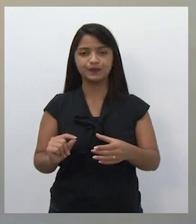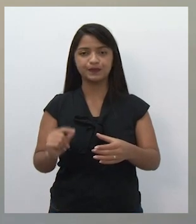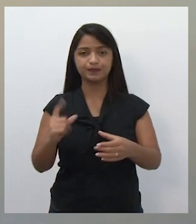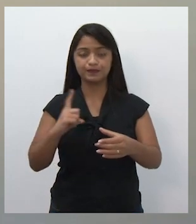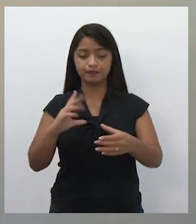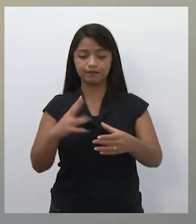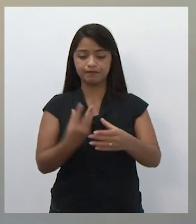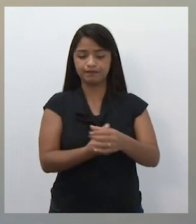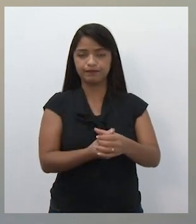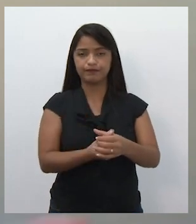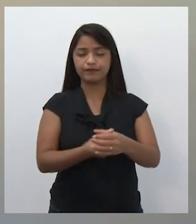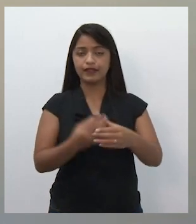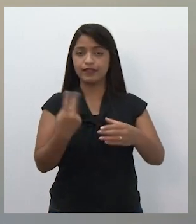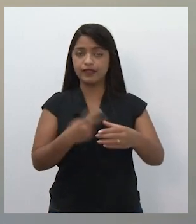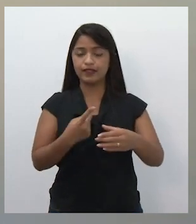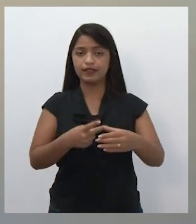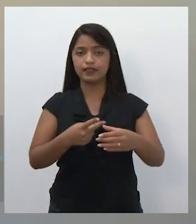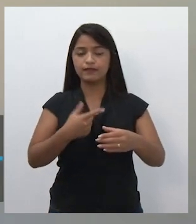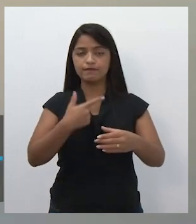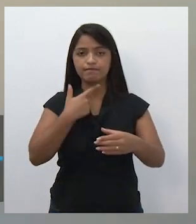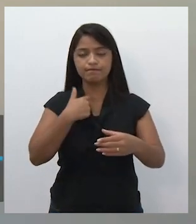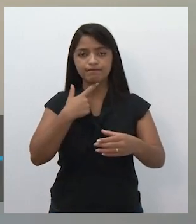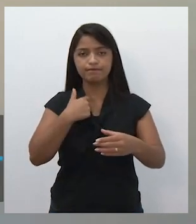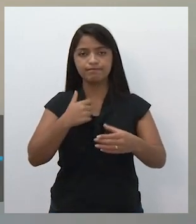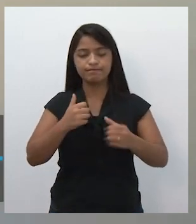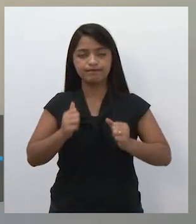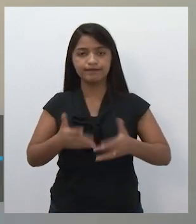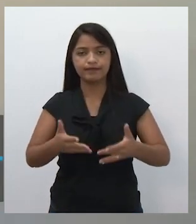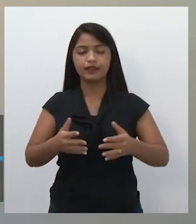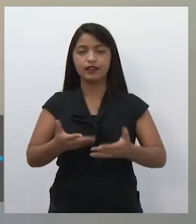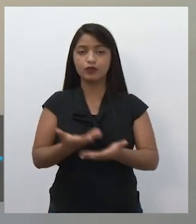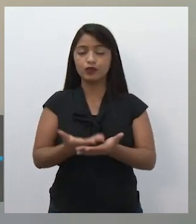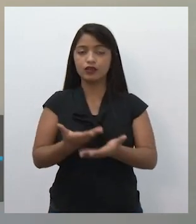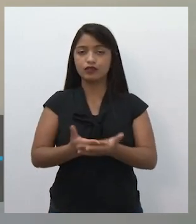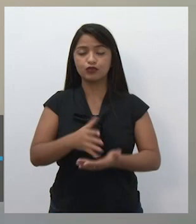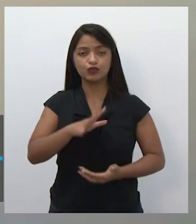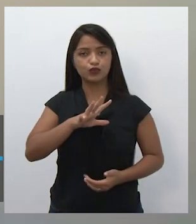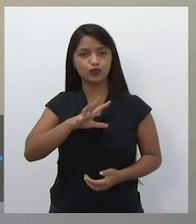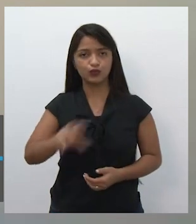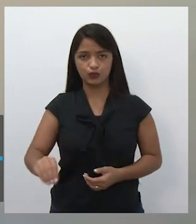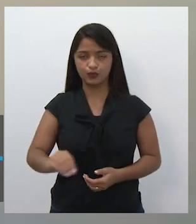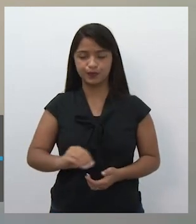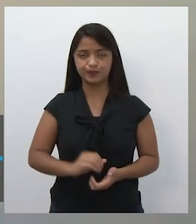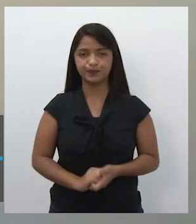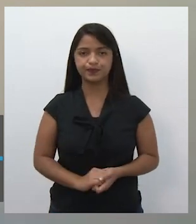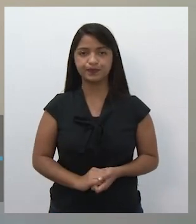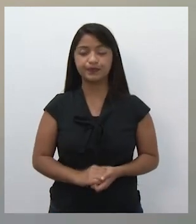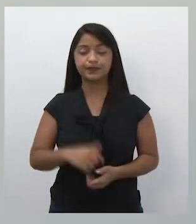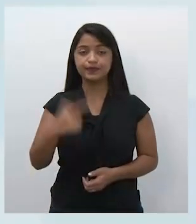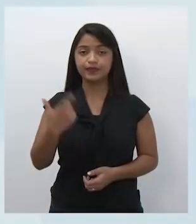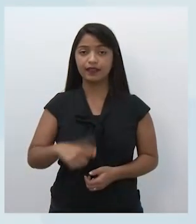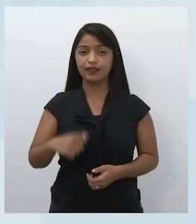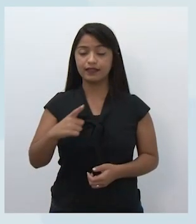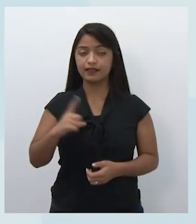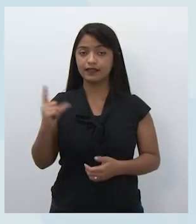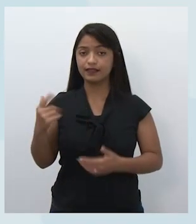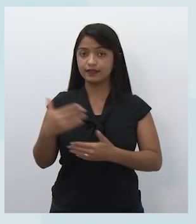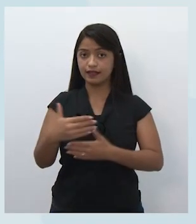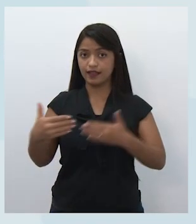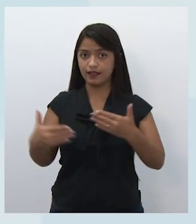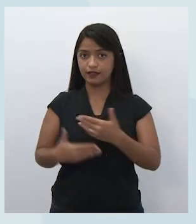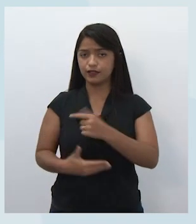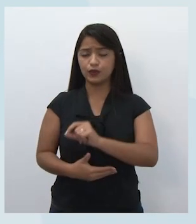nessa intencionalidade de promover a educação integral. Aí nós apresentamos também nesse slide